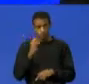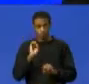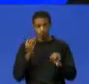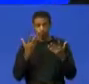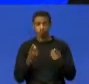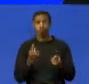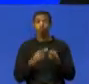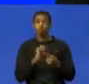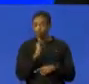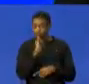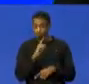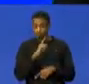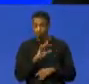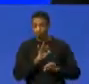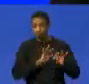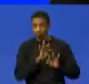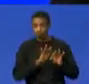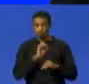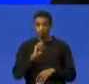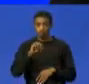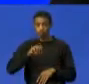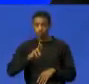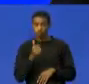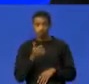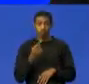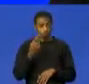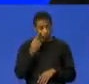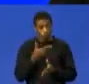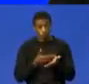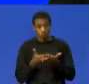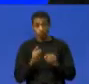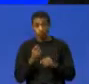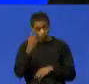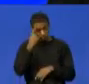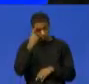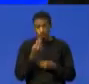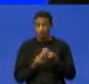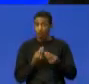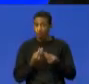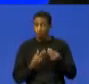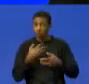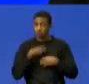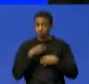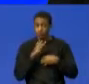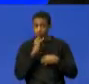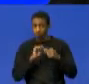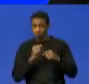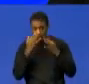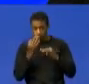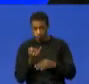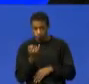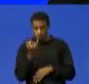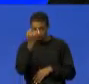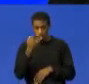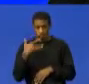num momento em que a Organização das Nações Unidas passa a repensar este modelo de atenção